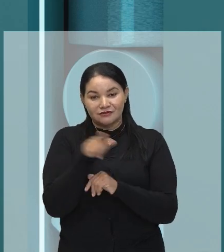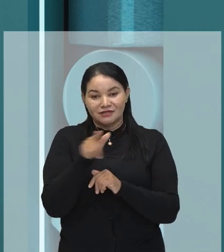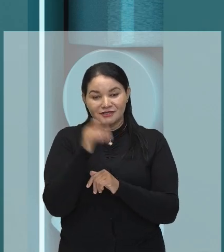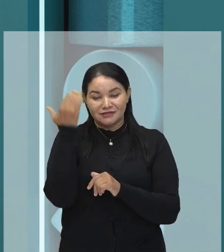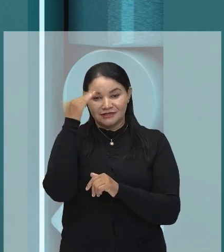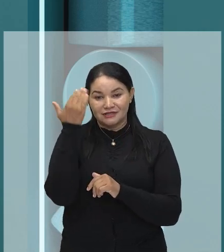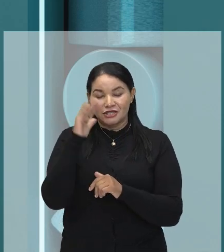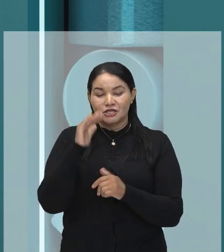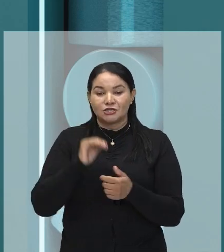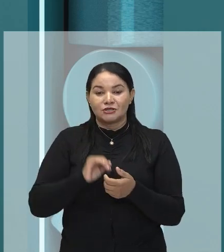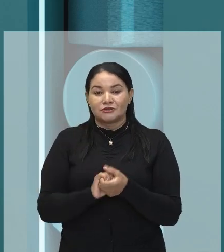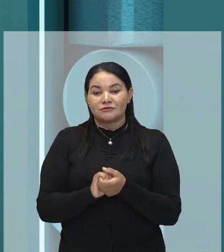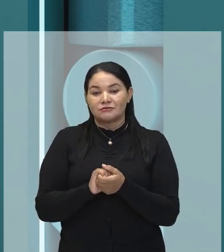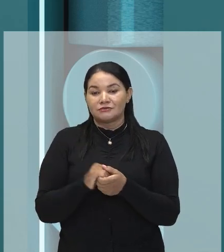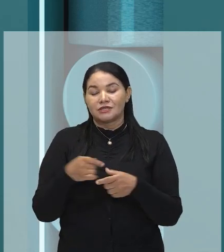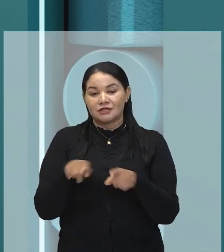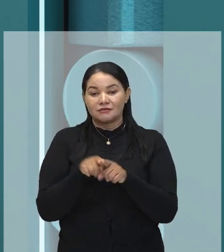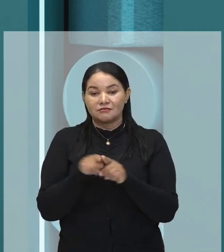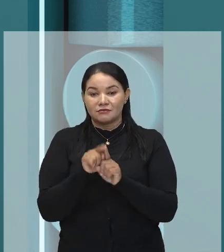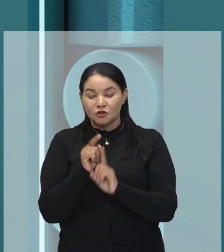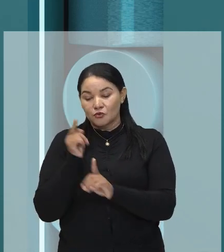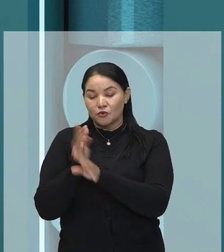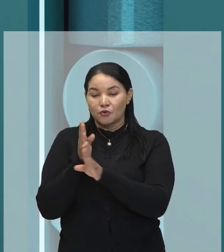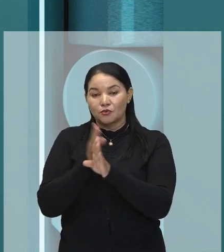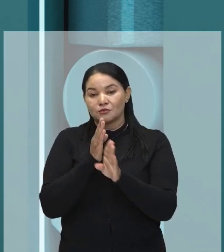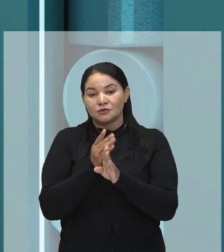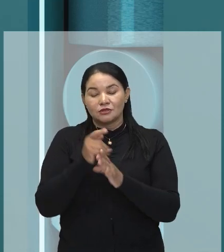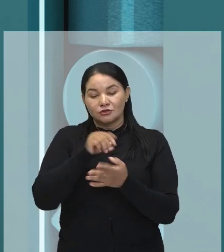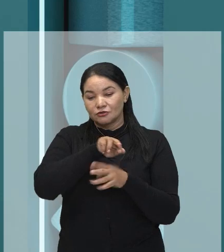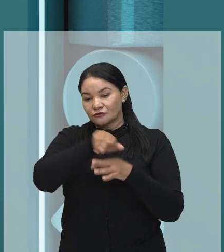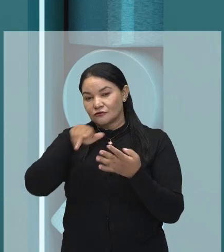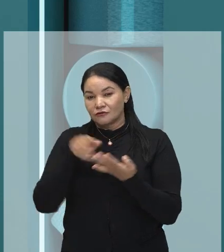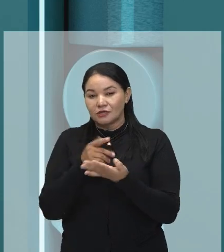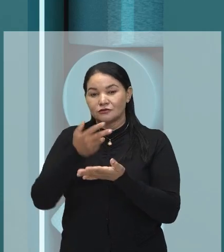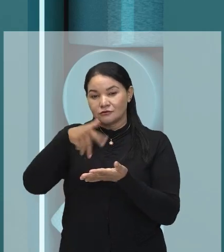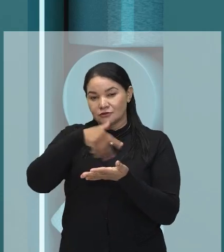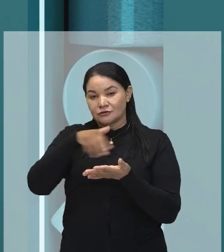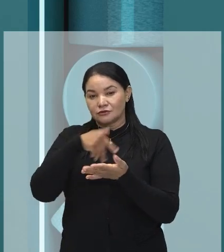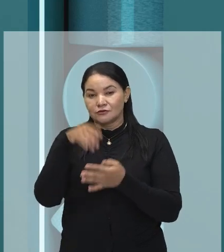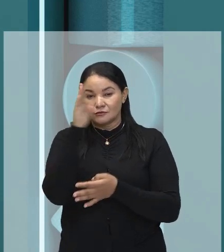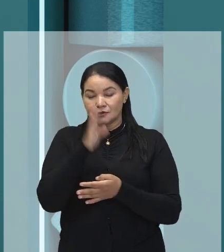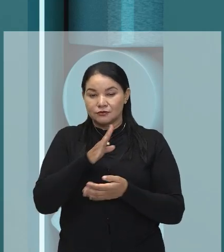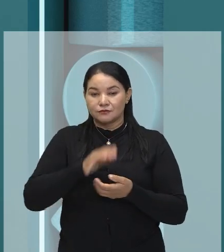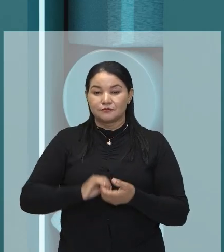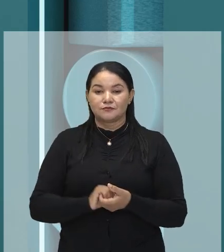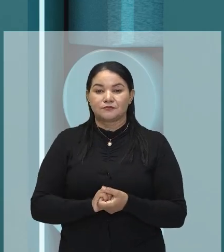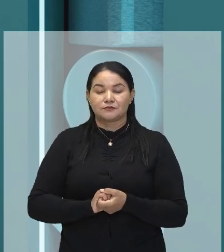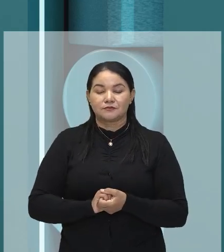compreendido e identificado várias danças do nosso Brasil.